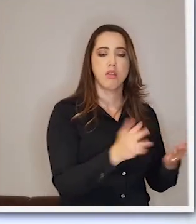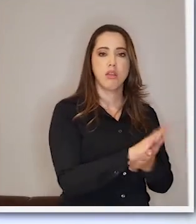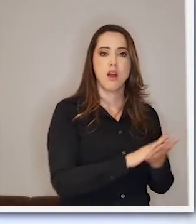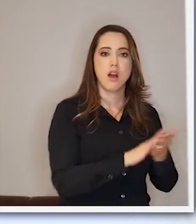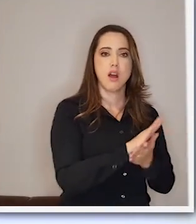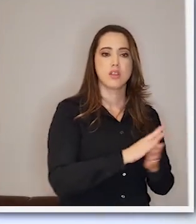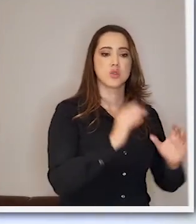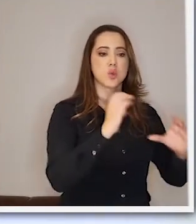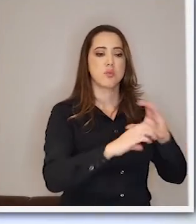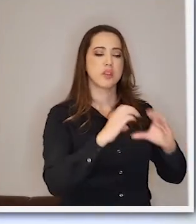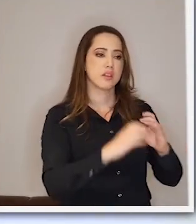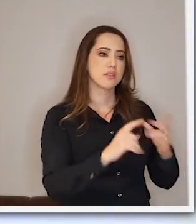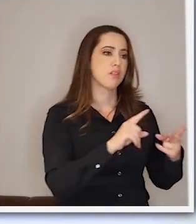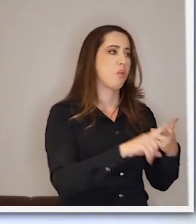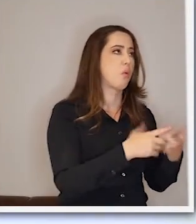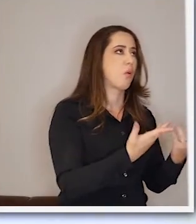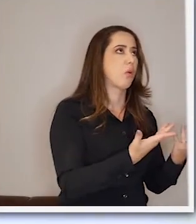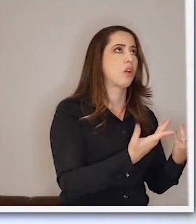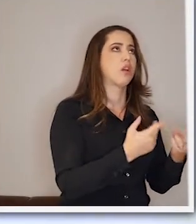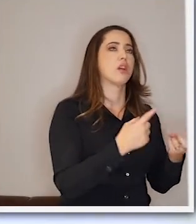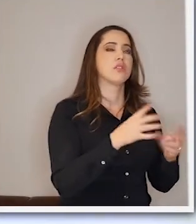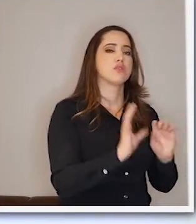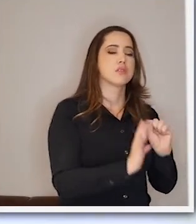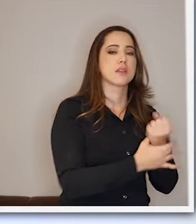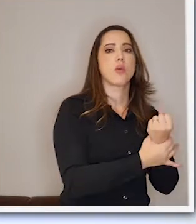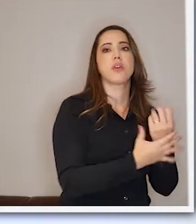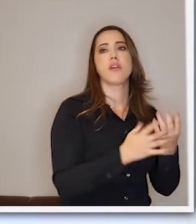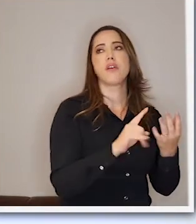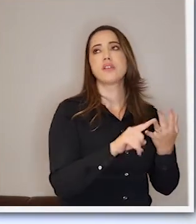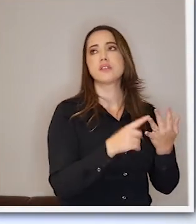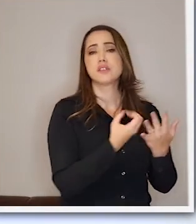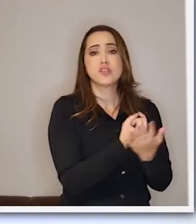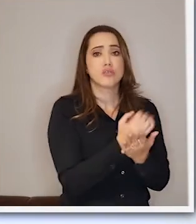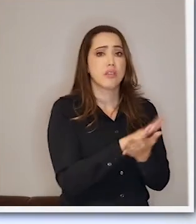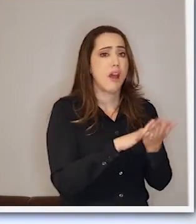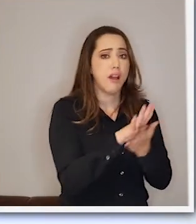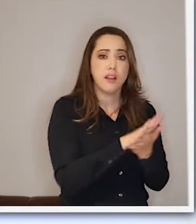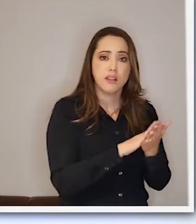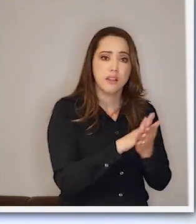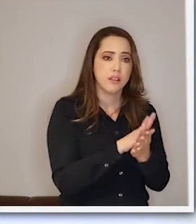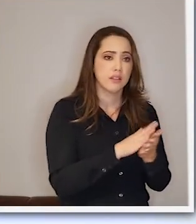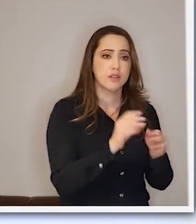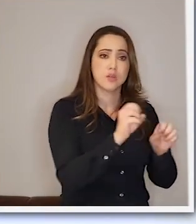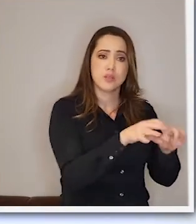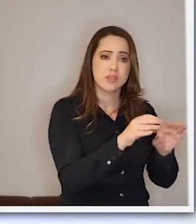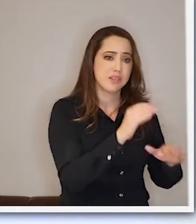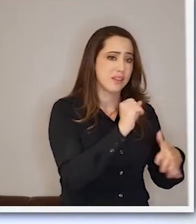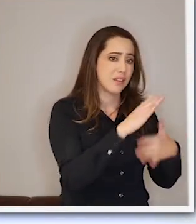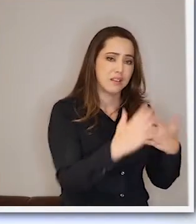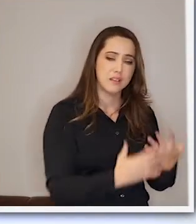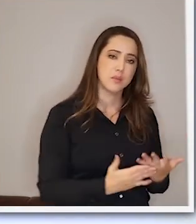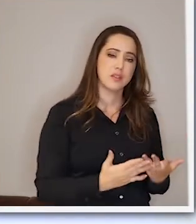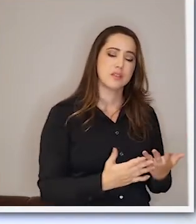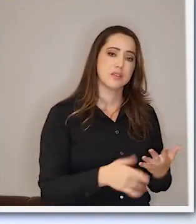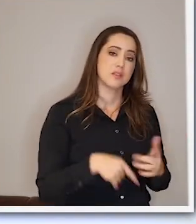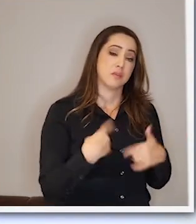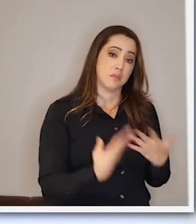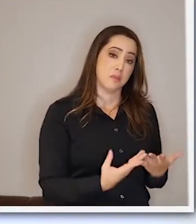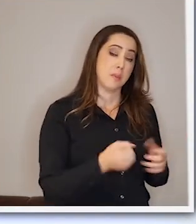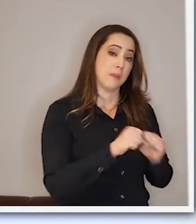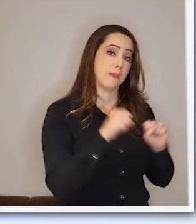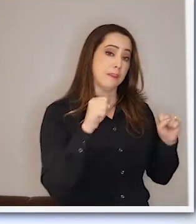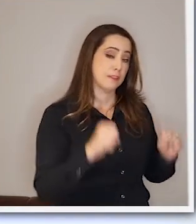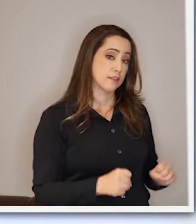na formação social de um profissional de comunicação, de um profissional da segurança pública. A